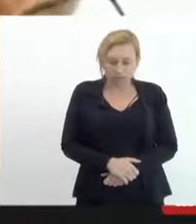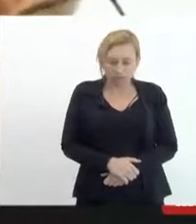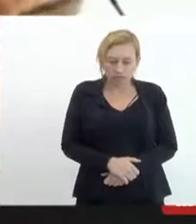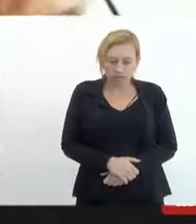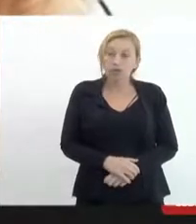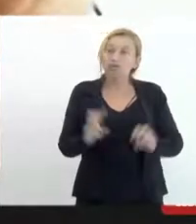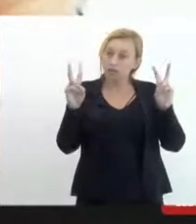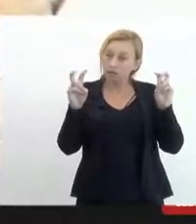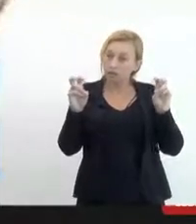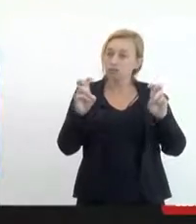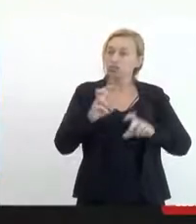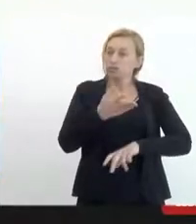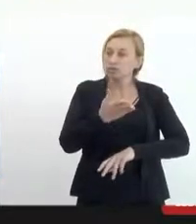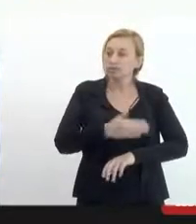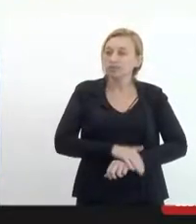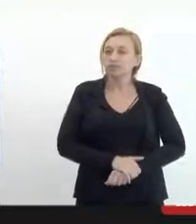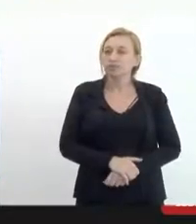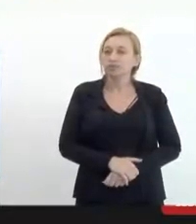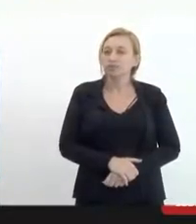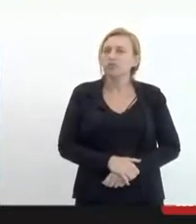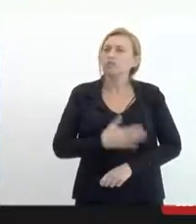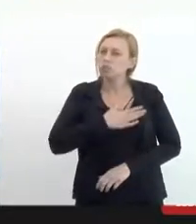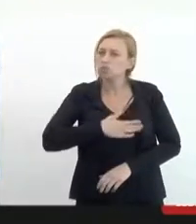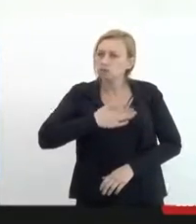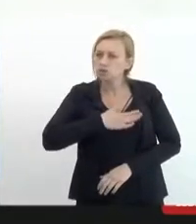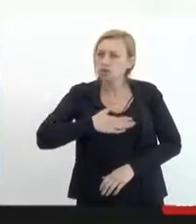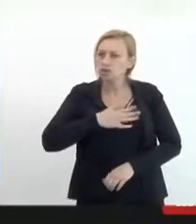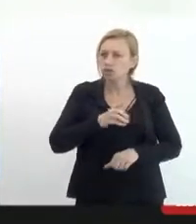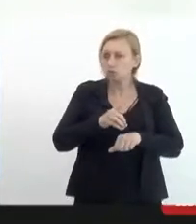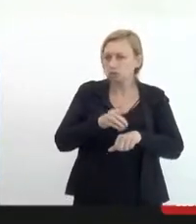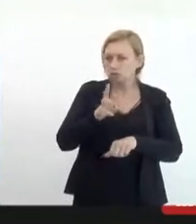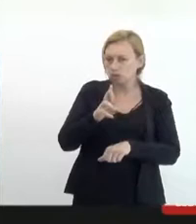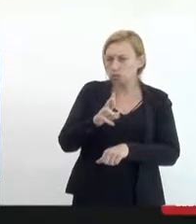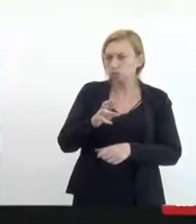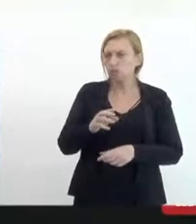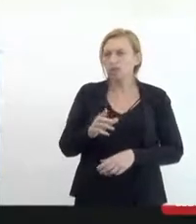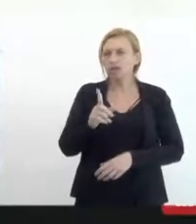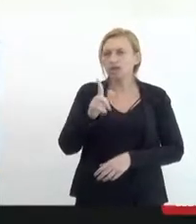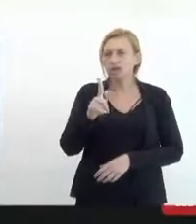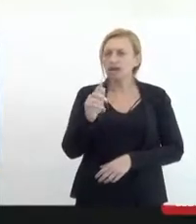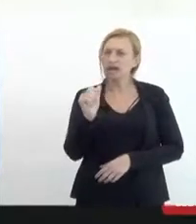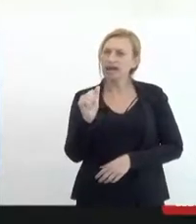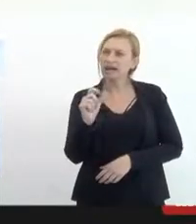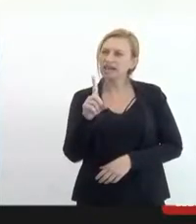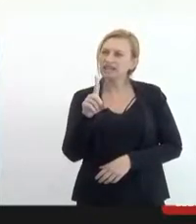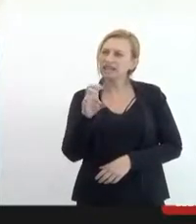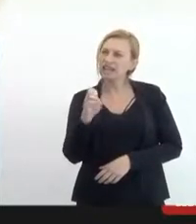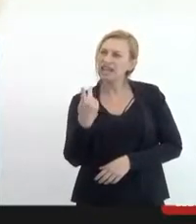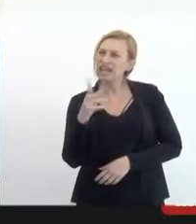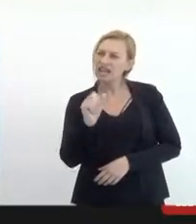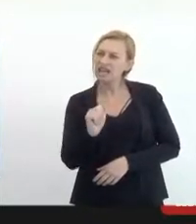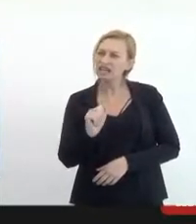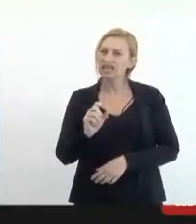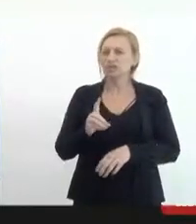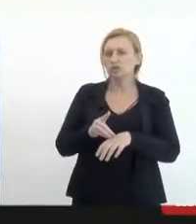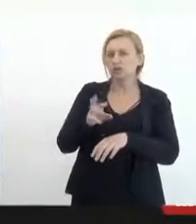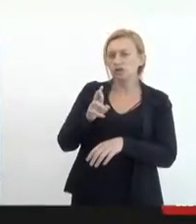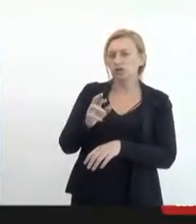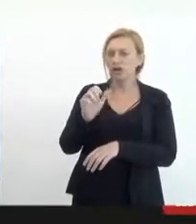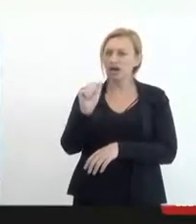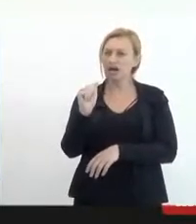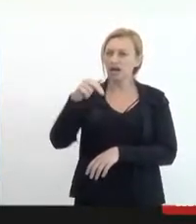mas essa questão. E eu gostaria, o doutor Cristiano Gadelha e a doutora Andréa Abraão,